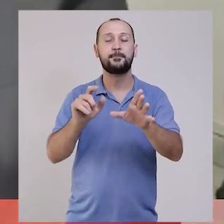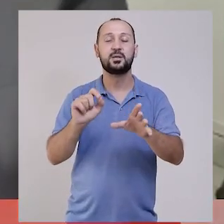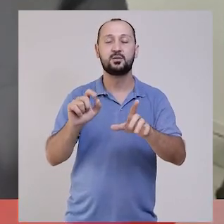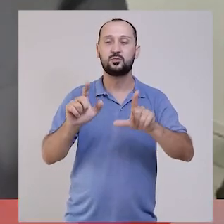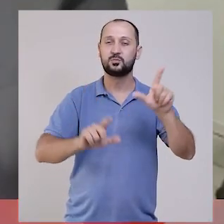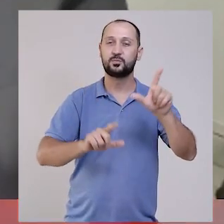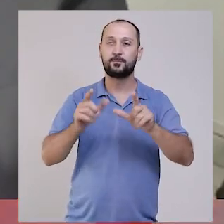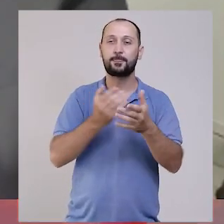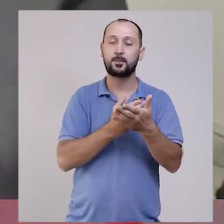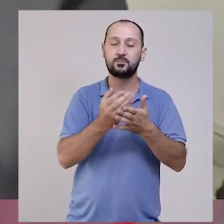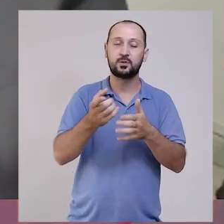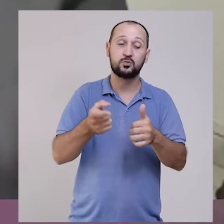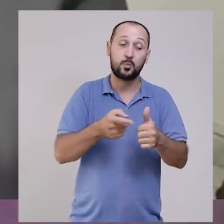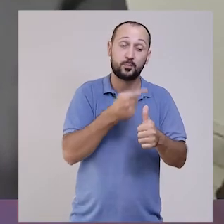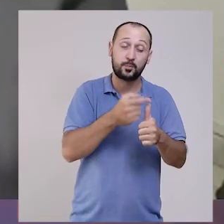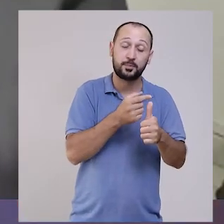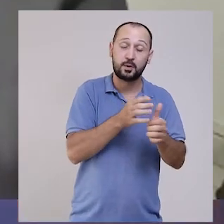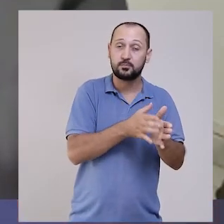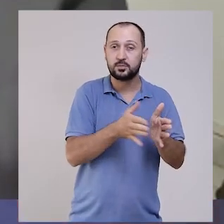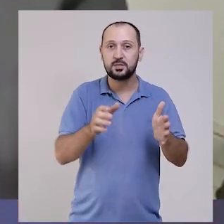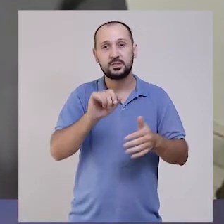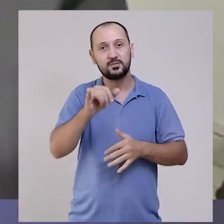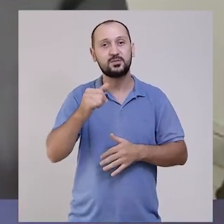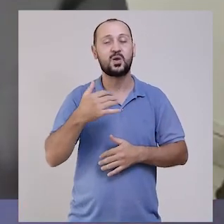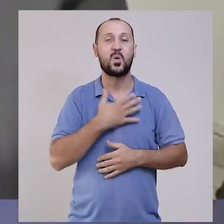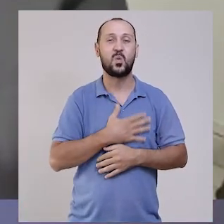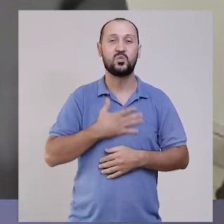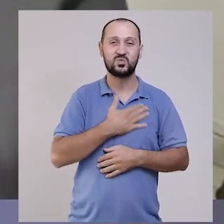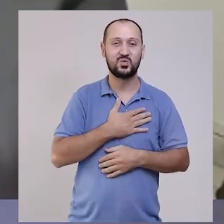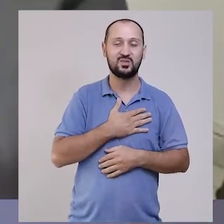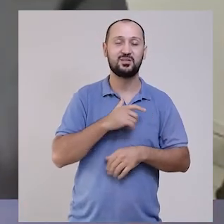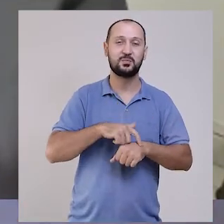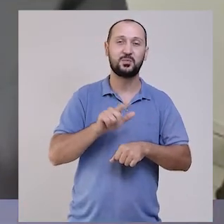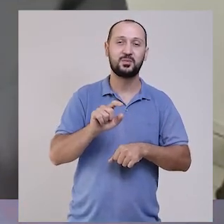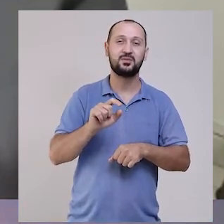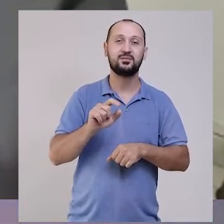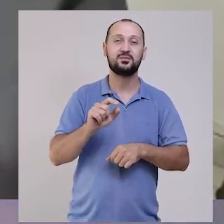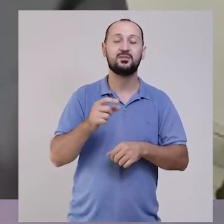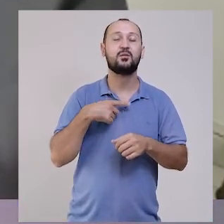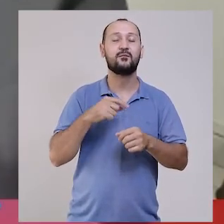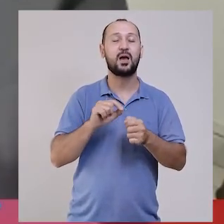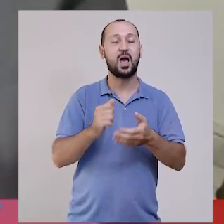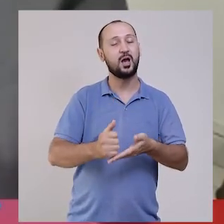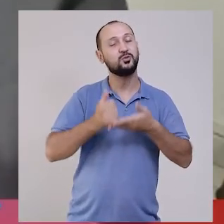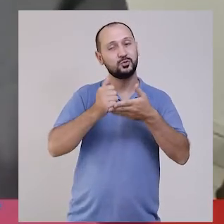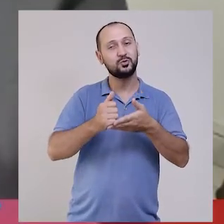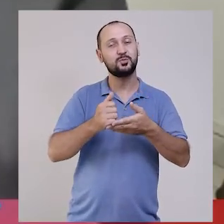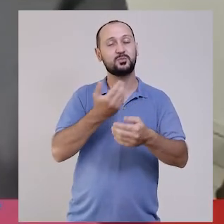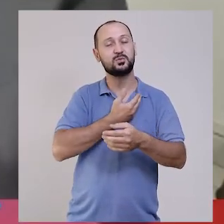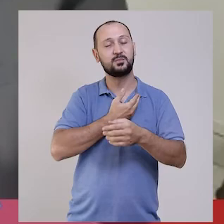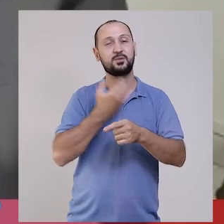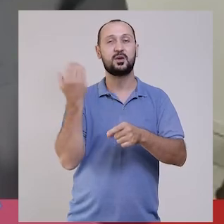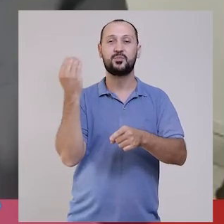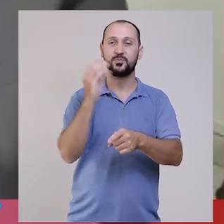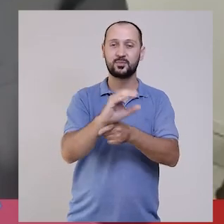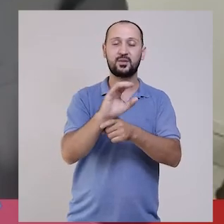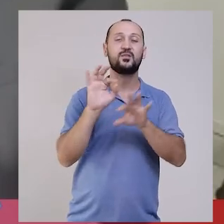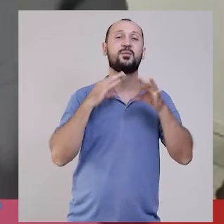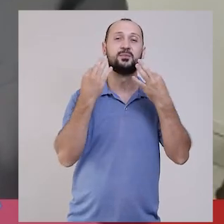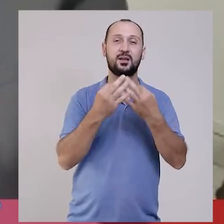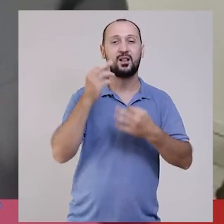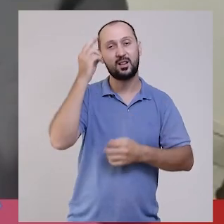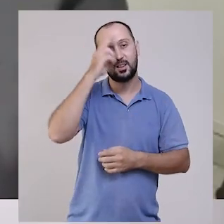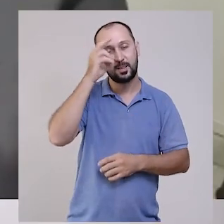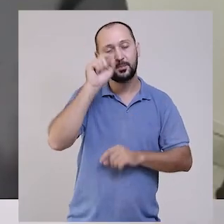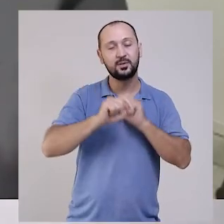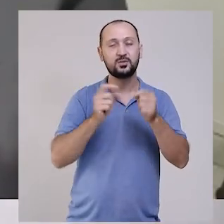primeira edição. Se você gostou dessa edição, não deixe de compartilhar com seus amigos e familiares. Lembrando que voltamos